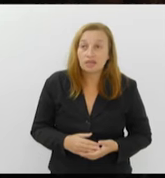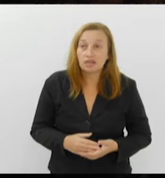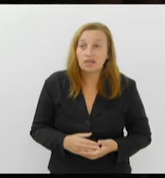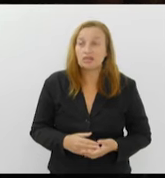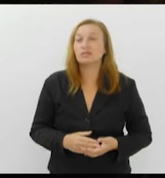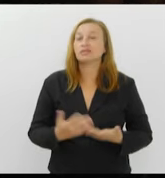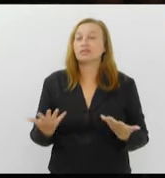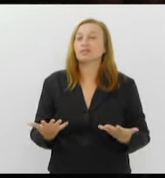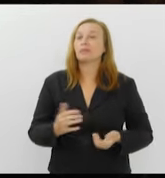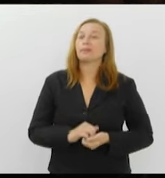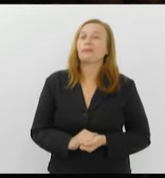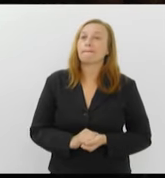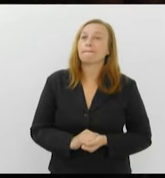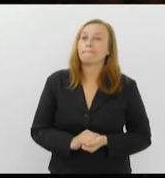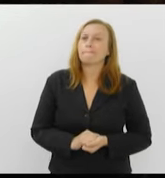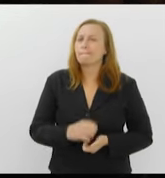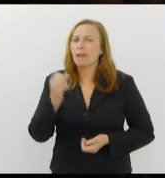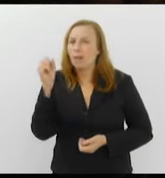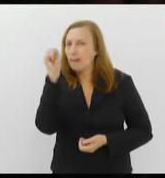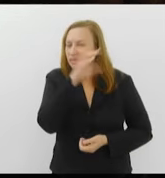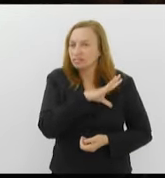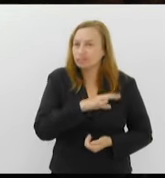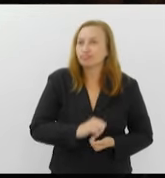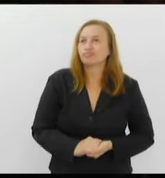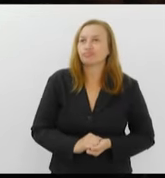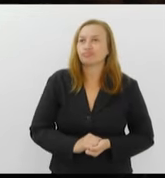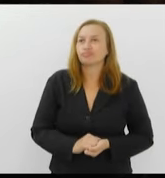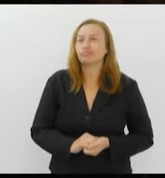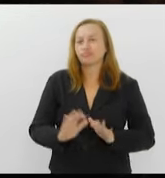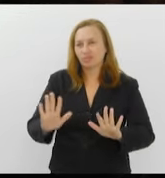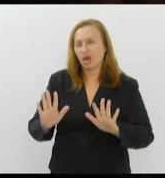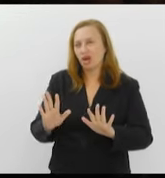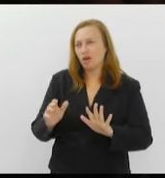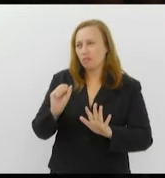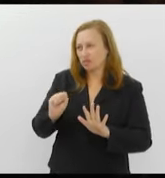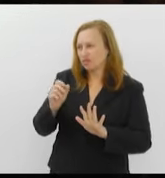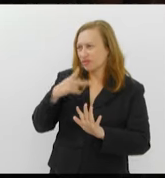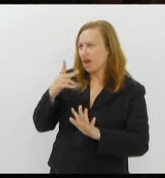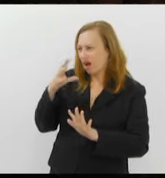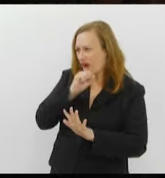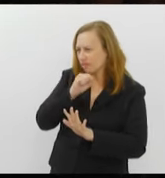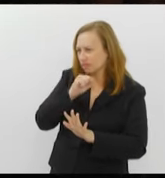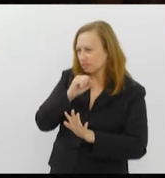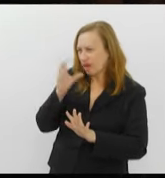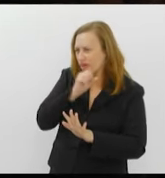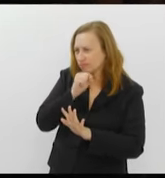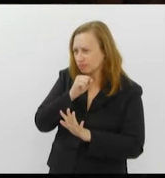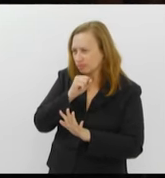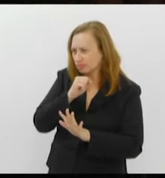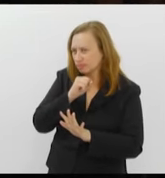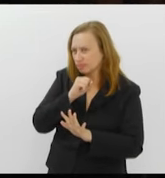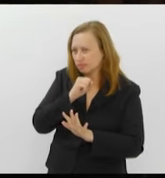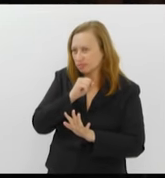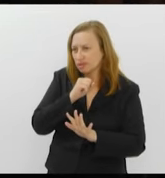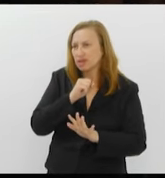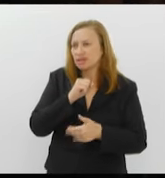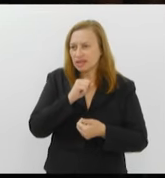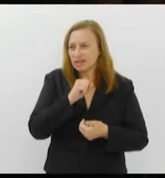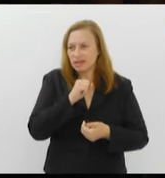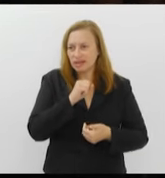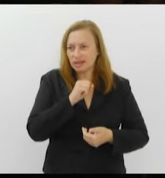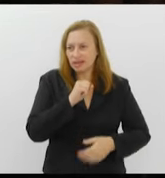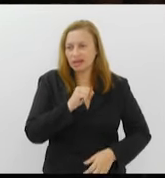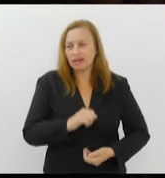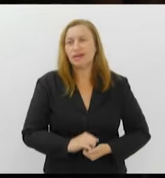reeleger indefinidamente, isso é um absurdo. Se me permite uma rápida parte, muito rápido. Não, para lembrar,